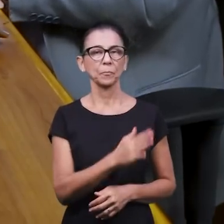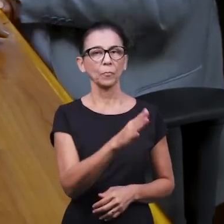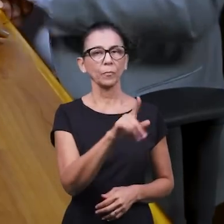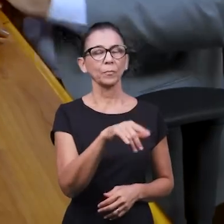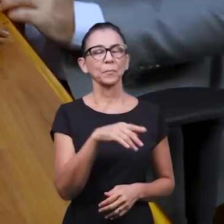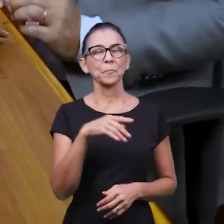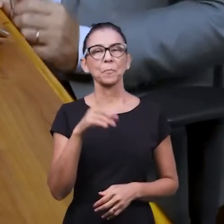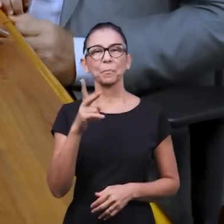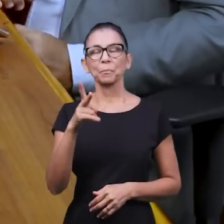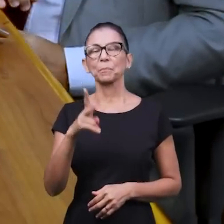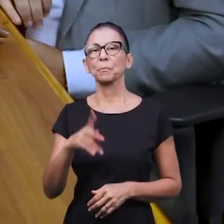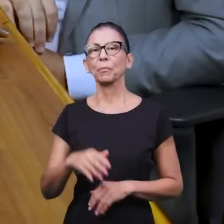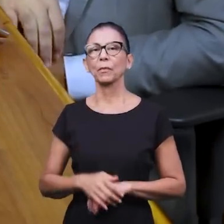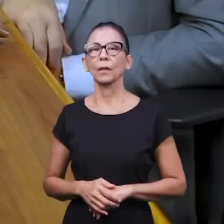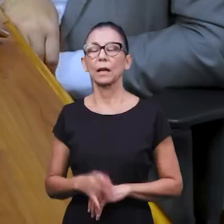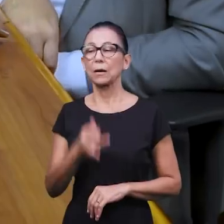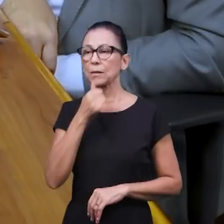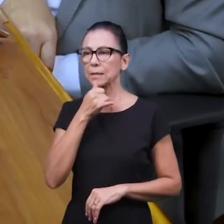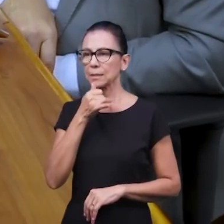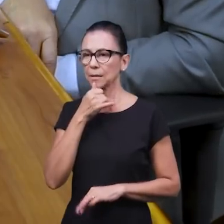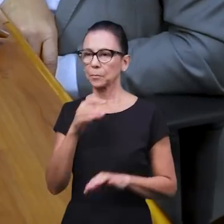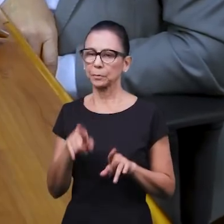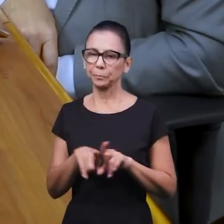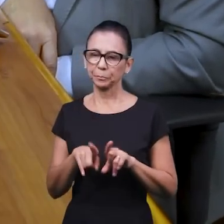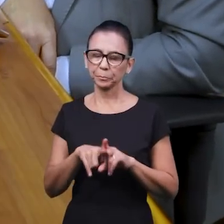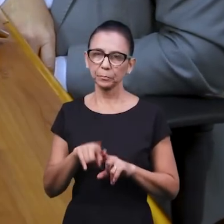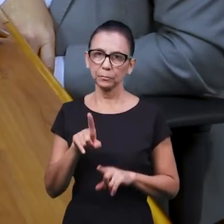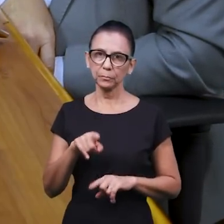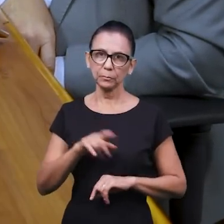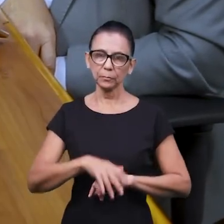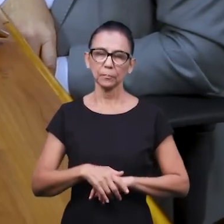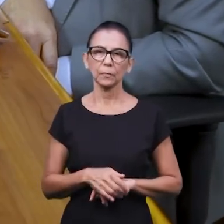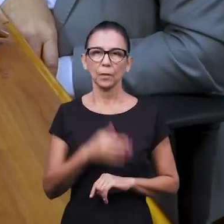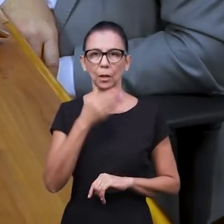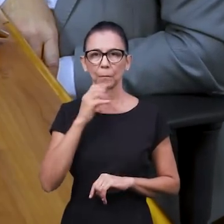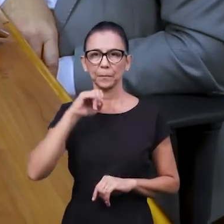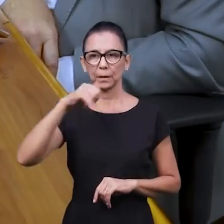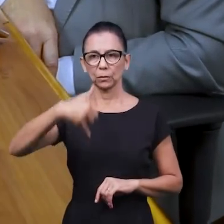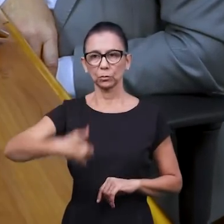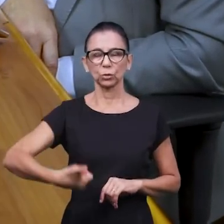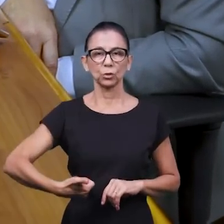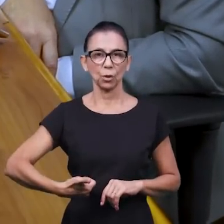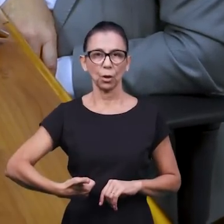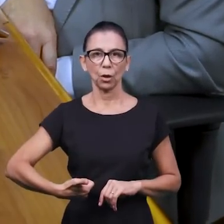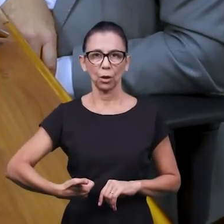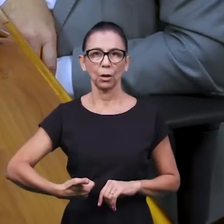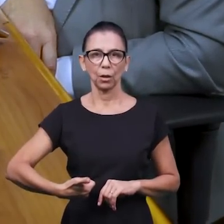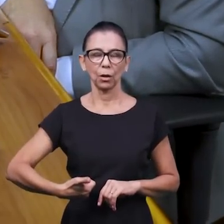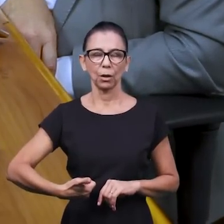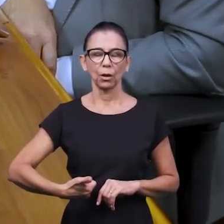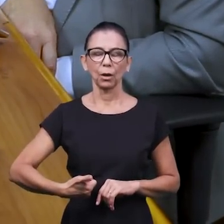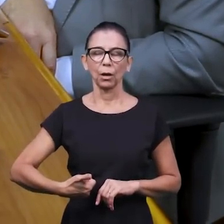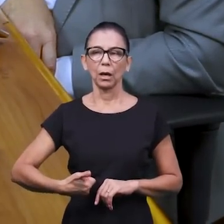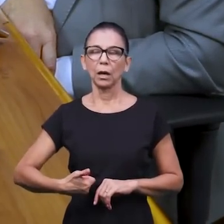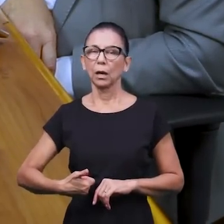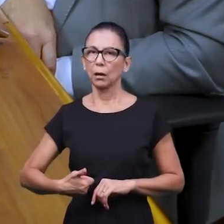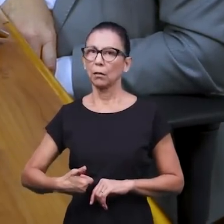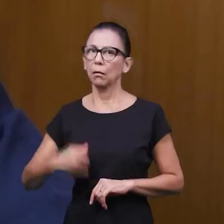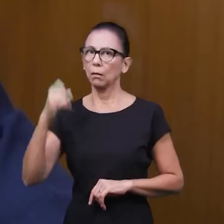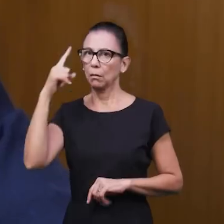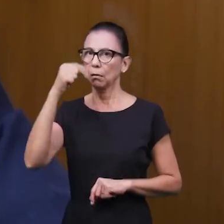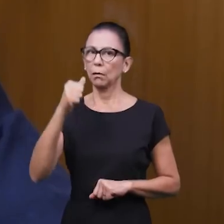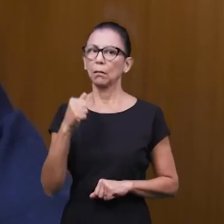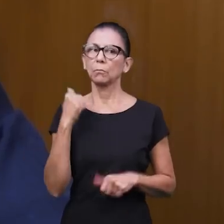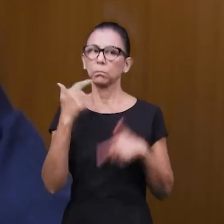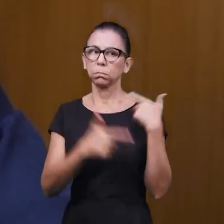Nós temos outro exemplo também muito bom também, a questão de Jó. Embora Jó, a luta dele